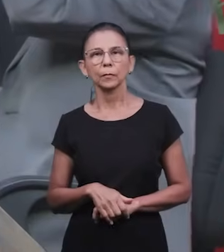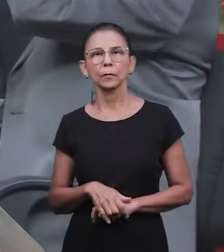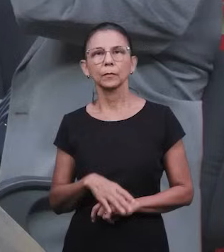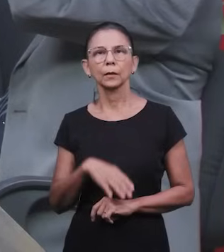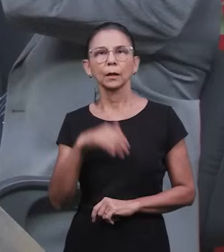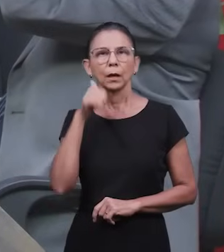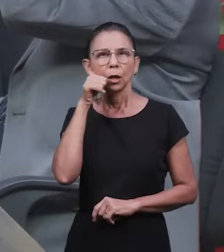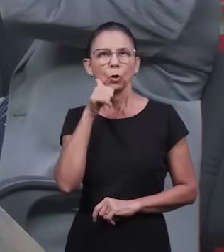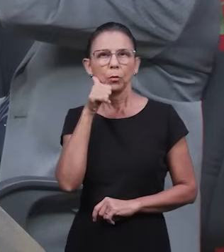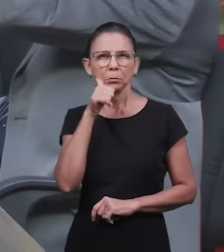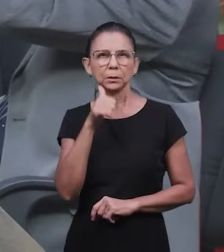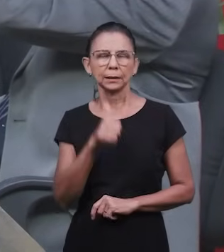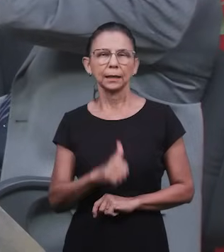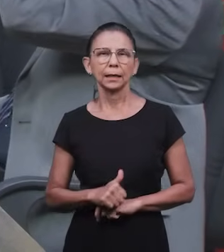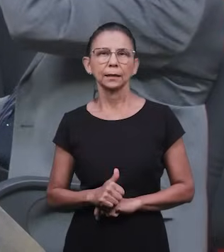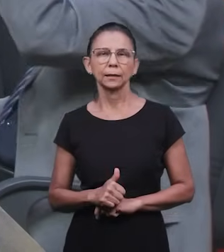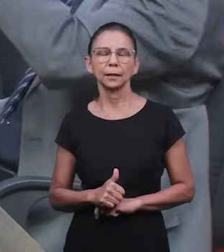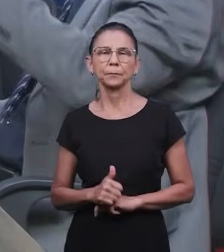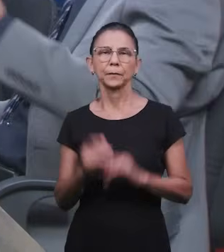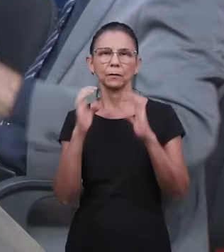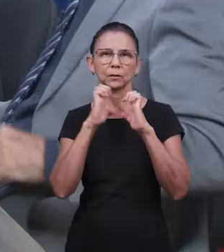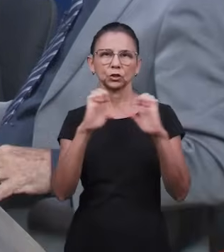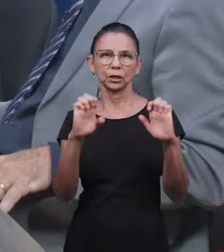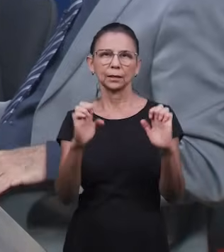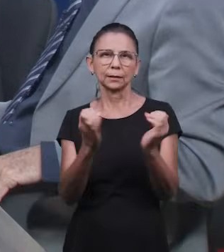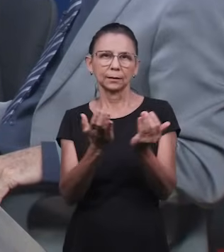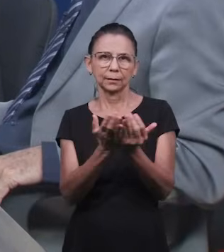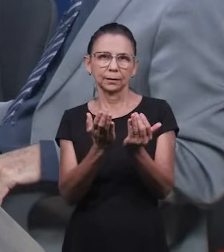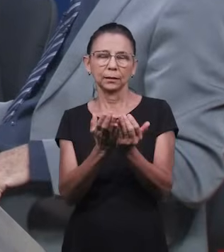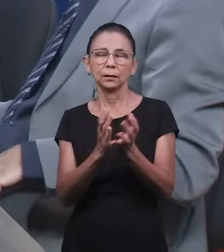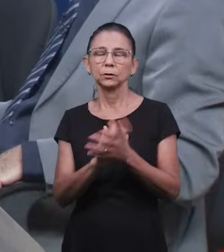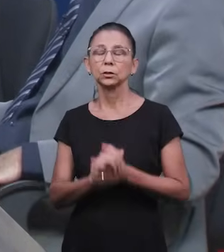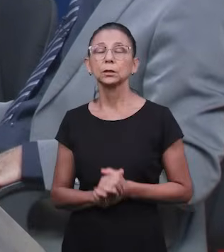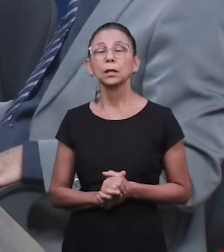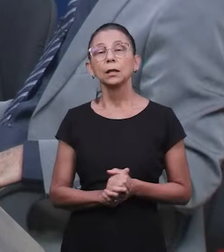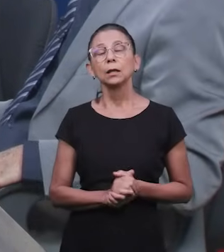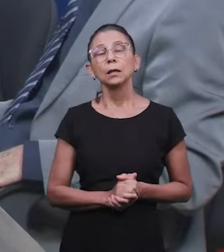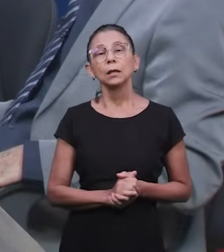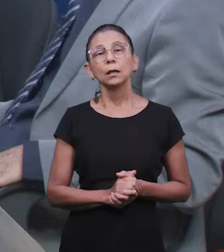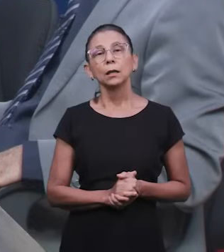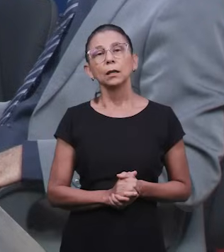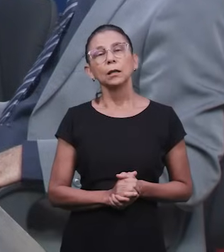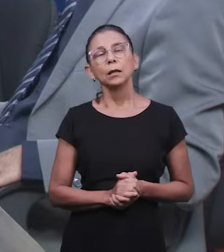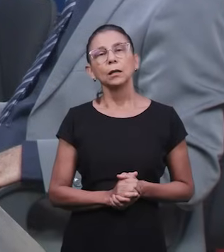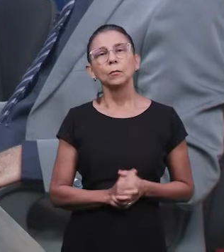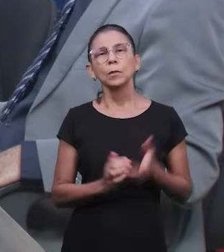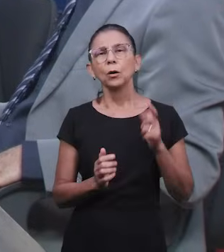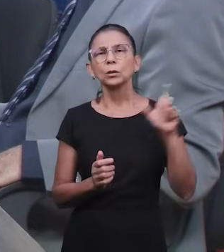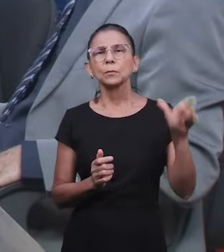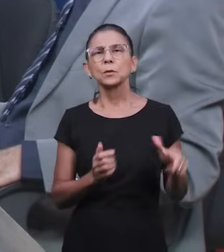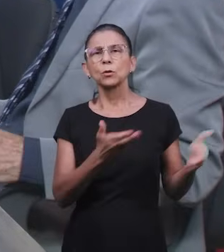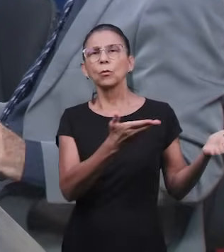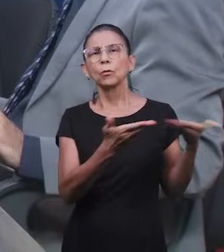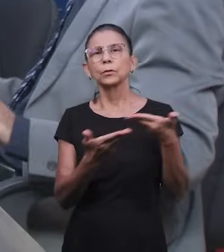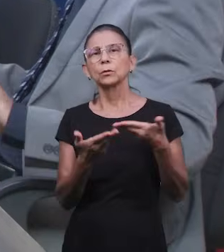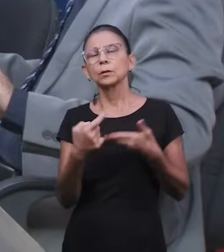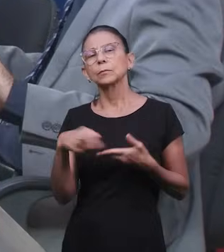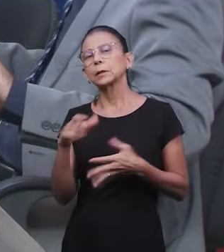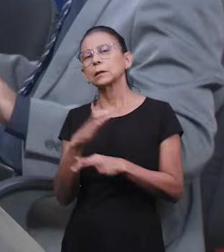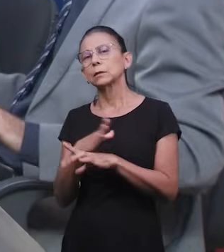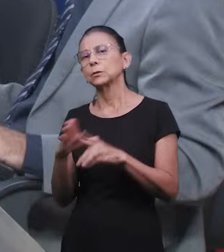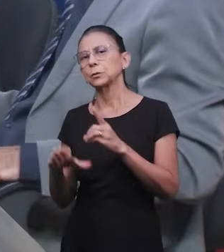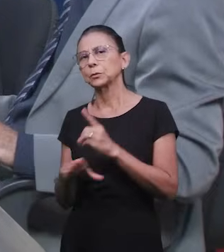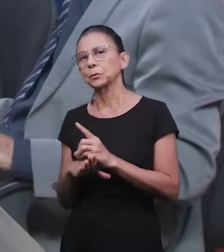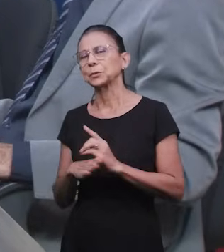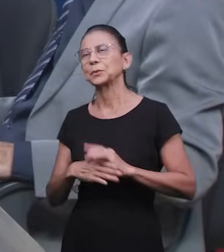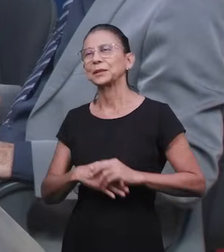evangélica de uma denominação foi convidada a assistir um culto, uma das nossas igrejas, e ela foi num domingo à noite. O